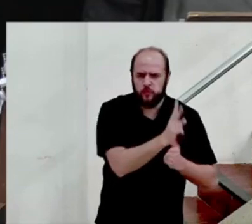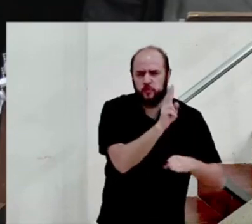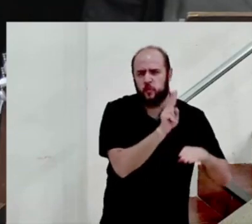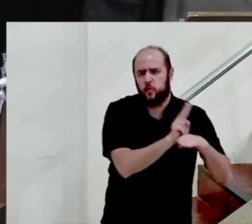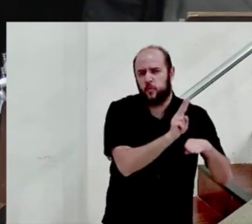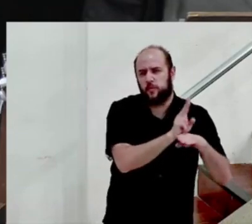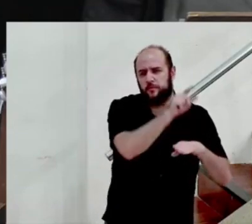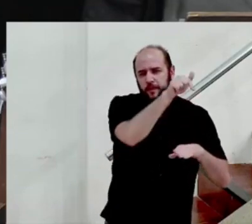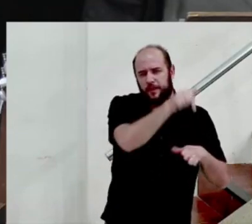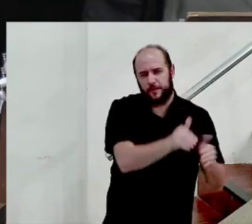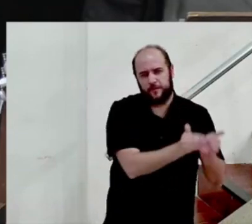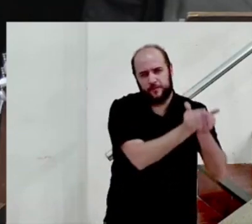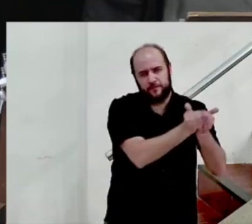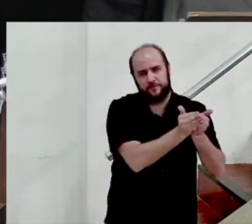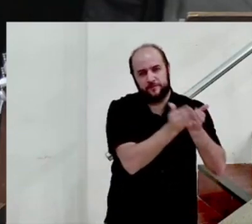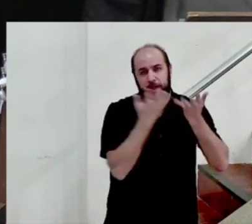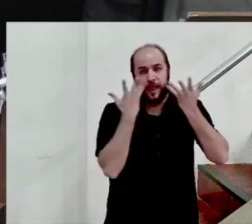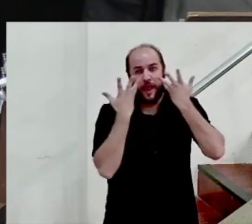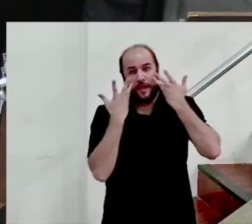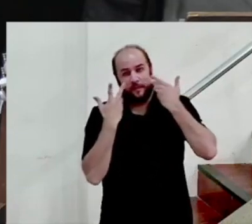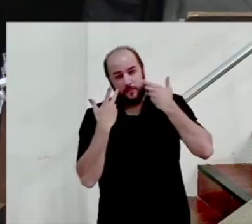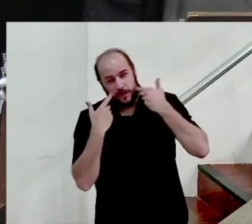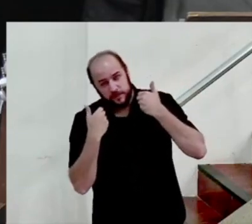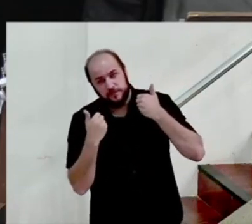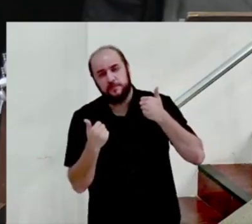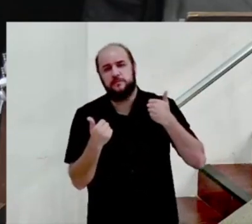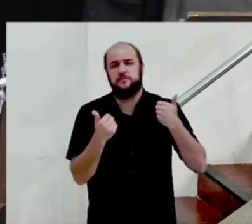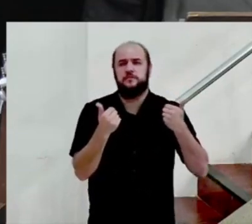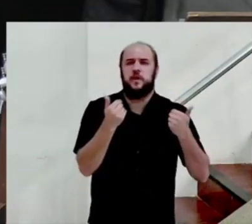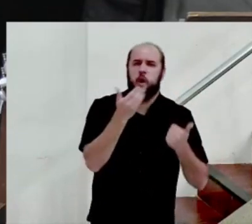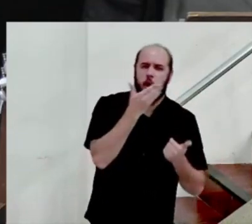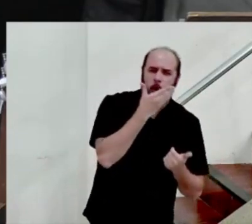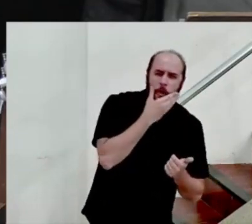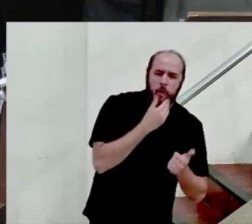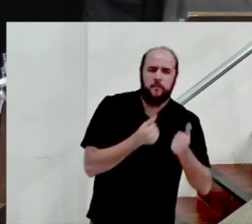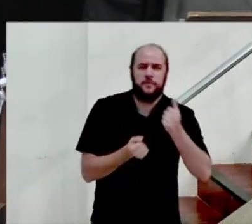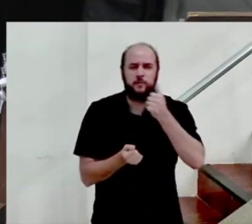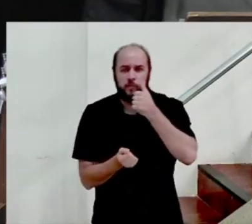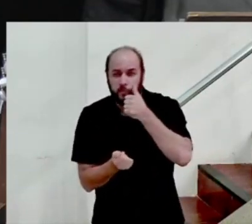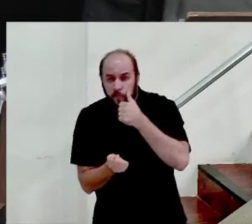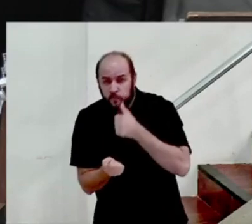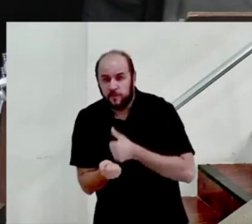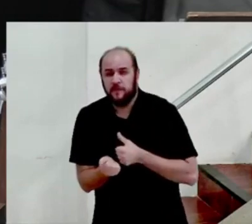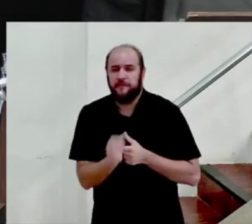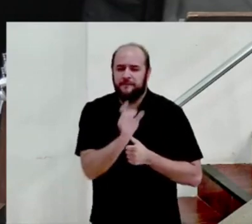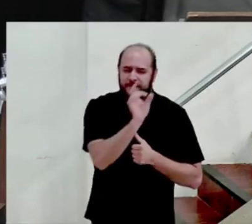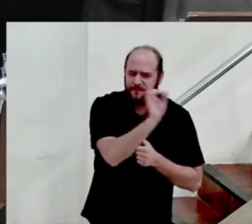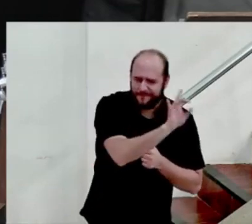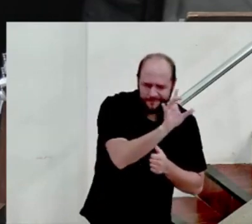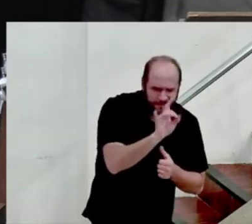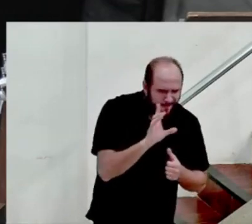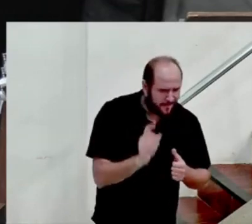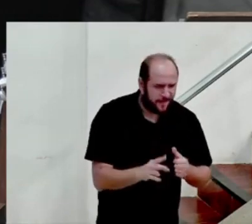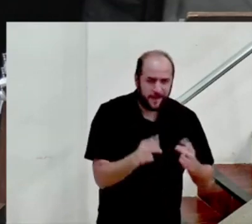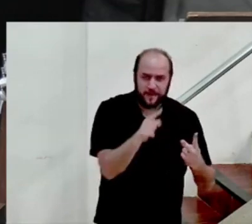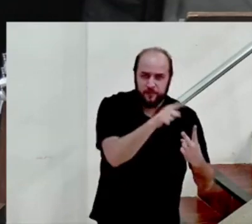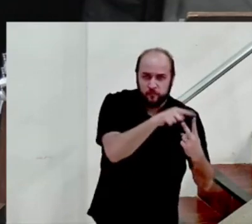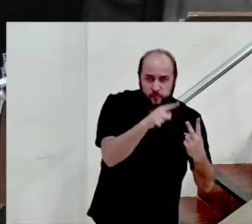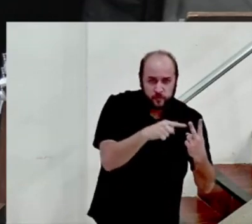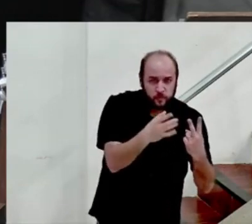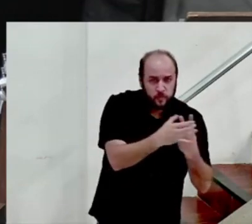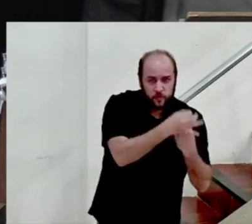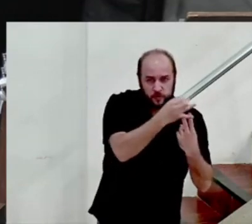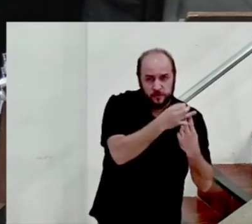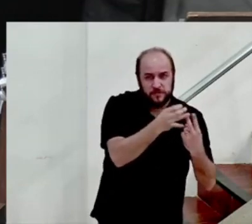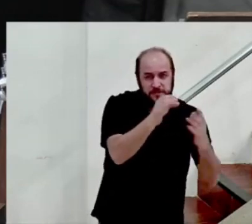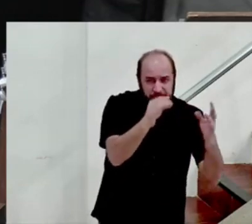preservado. Animais segundo a sua espécie, homem e mulher, cada um com o seu par, dentro